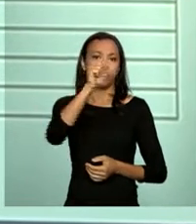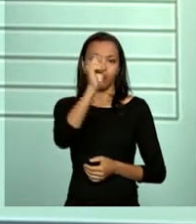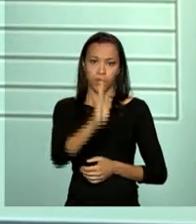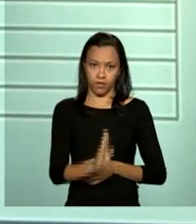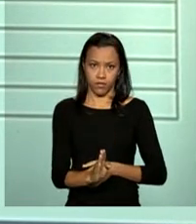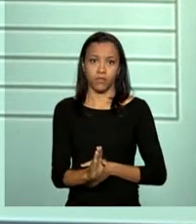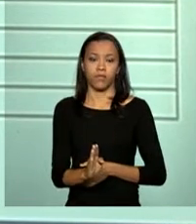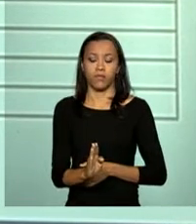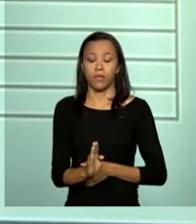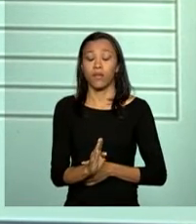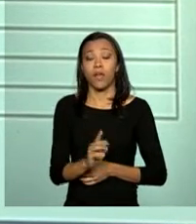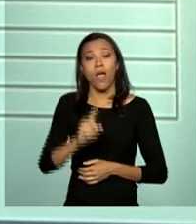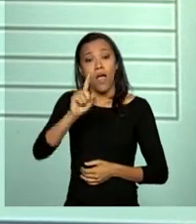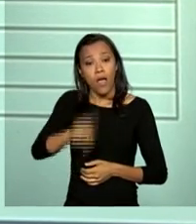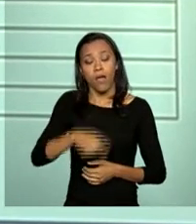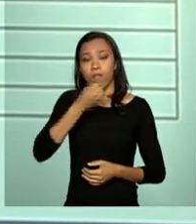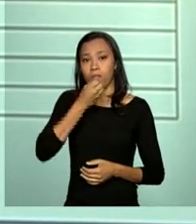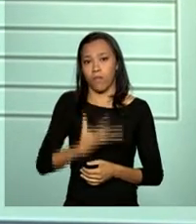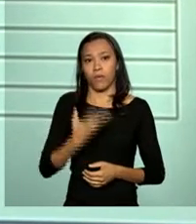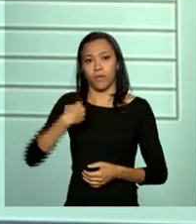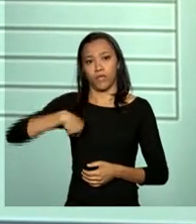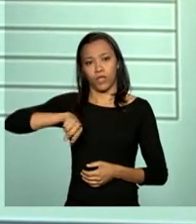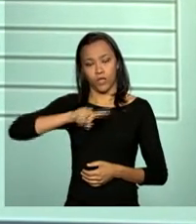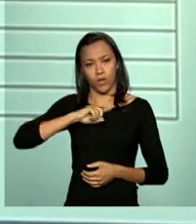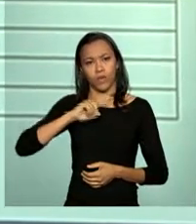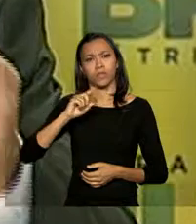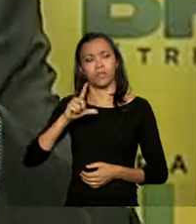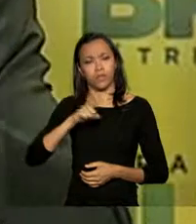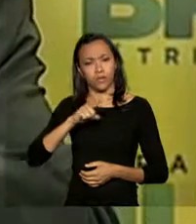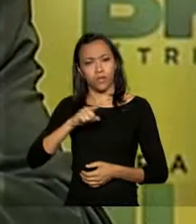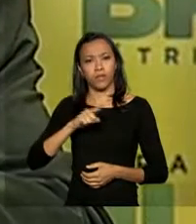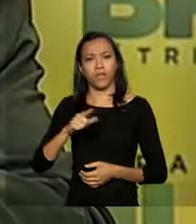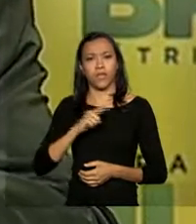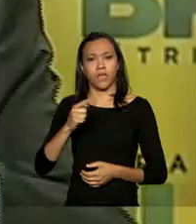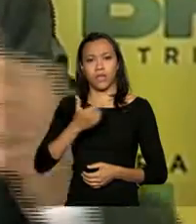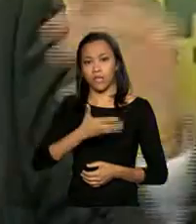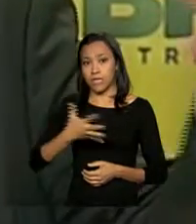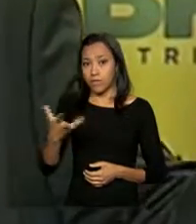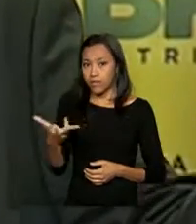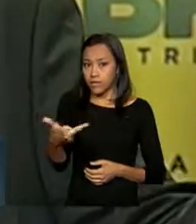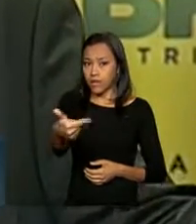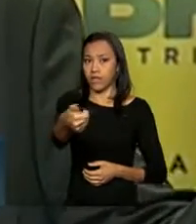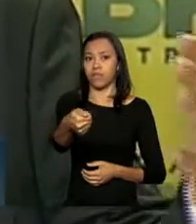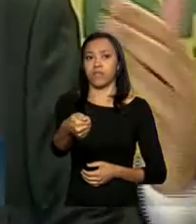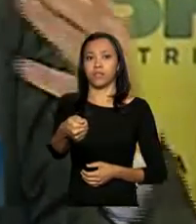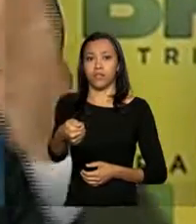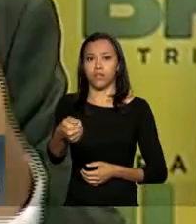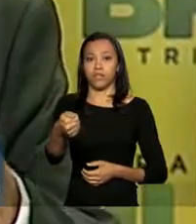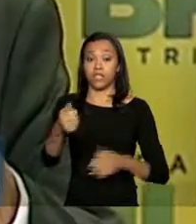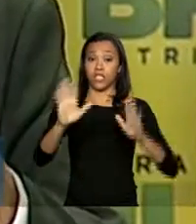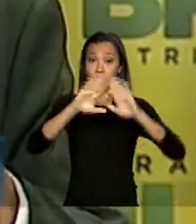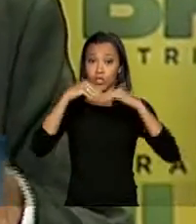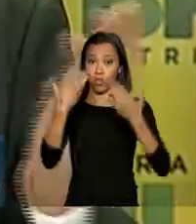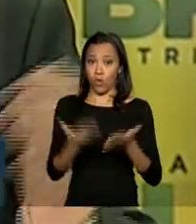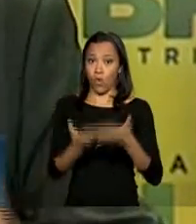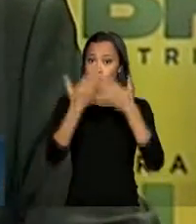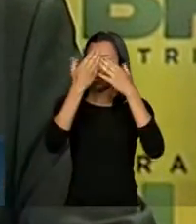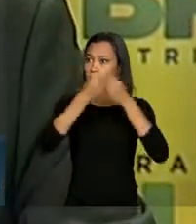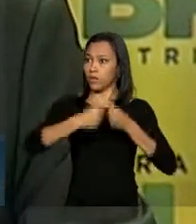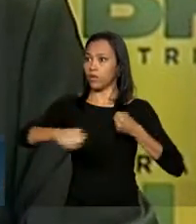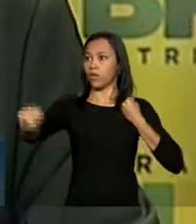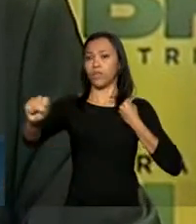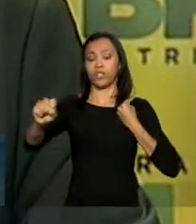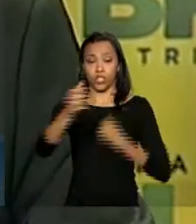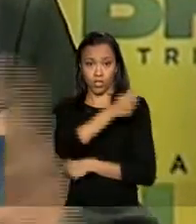muito bom que a gente veja que há excelência, excelência cidadã, escola grande, que mantém os alunos em